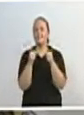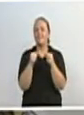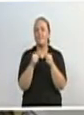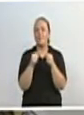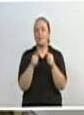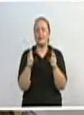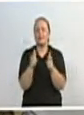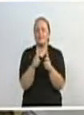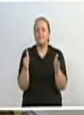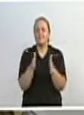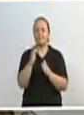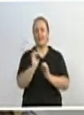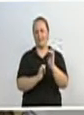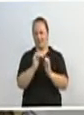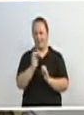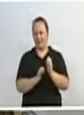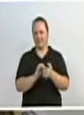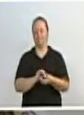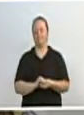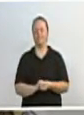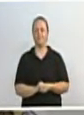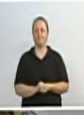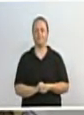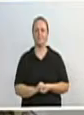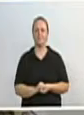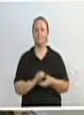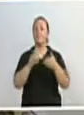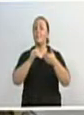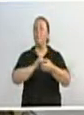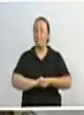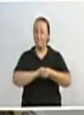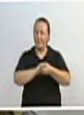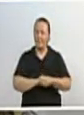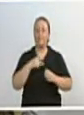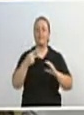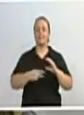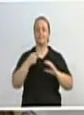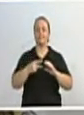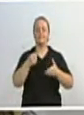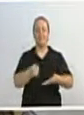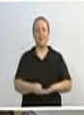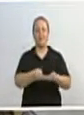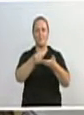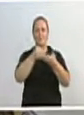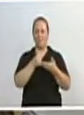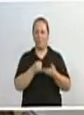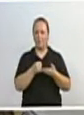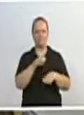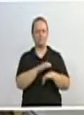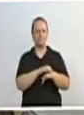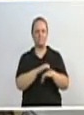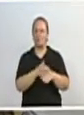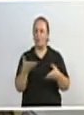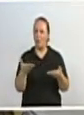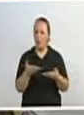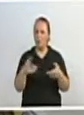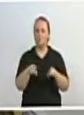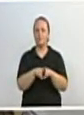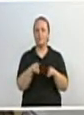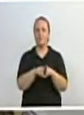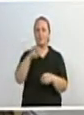Parabéns ao Poder Legislativo, que nos apoia nessa iniciativa, ao Poder Executivo, que tudo fez